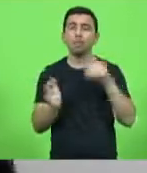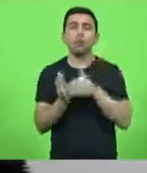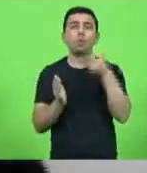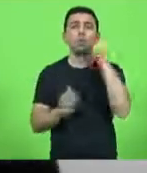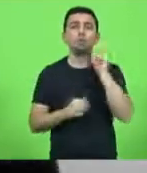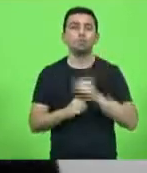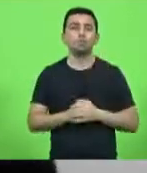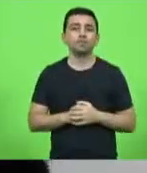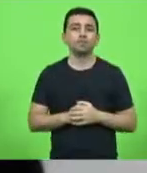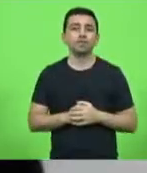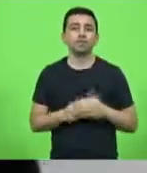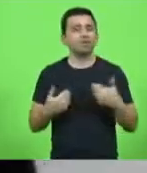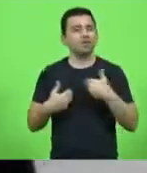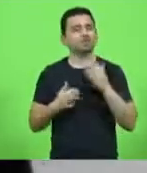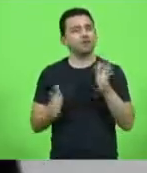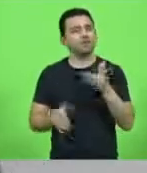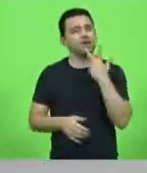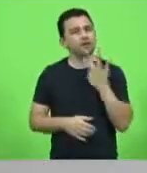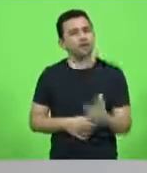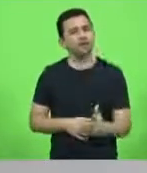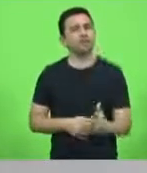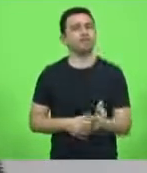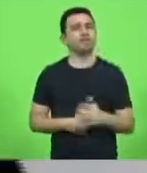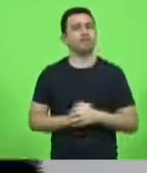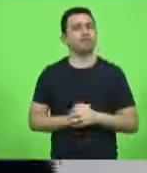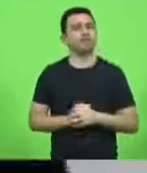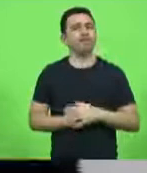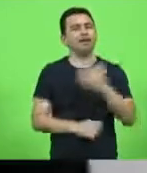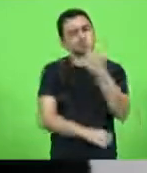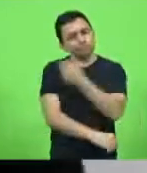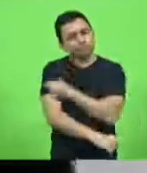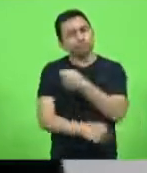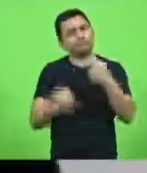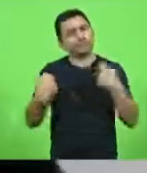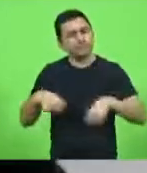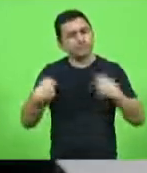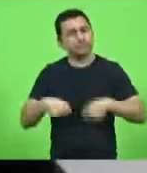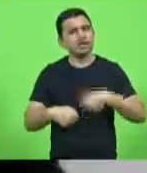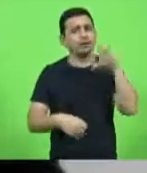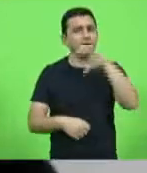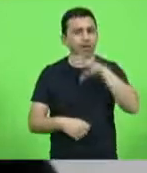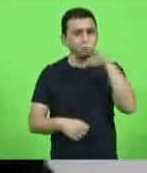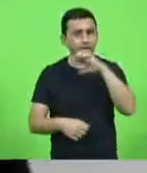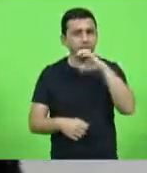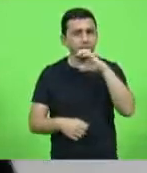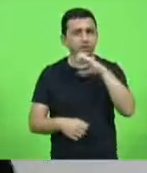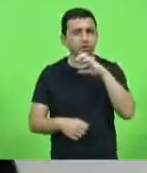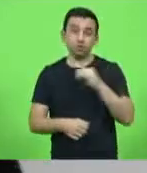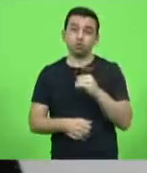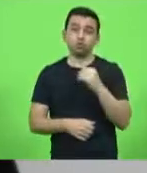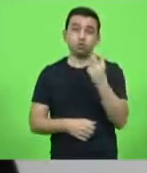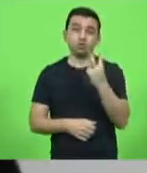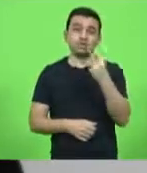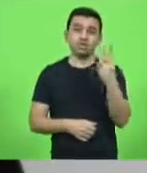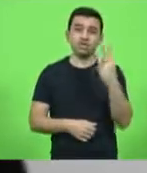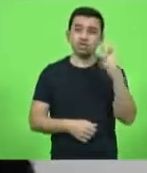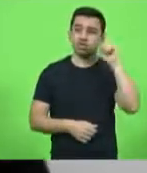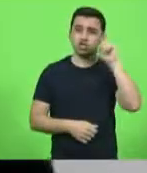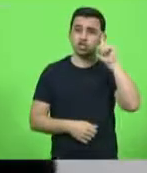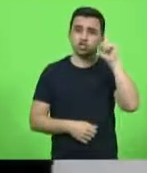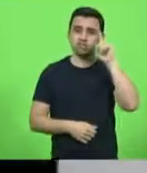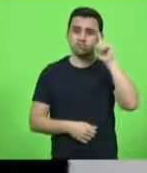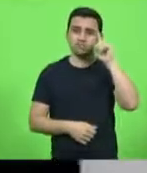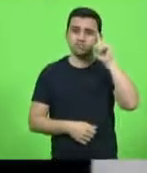eu já eu tenho dito que estas doses poderiam ser aplicadas rapidamente Quem sabe em dois ou três dias